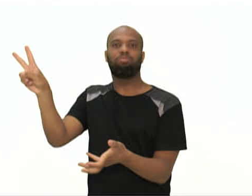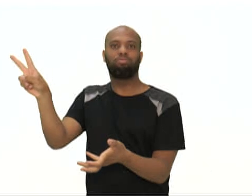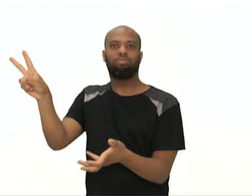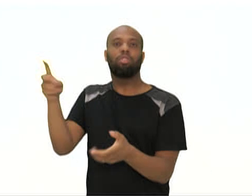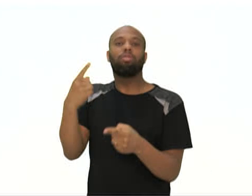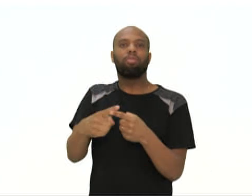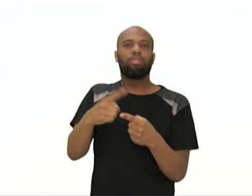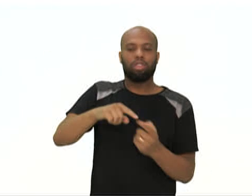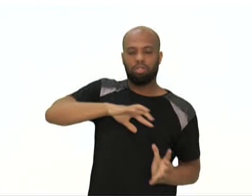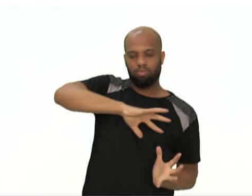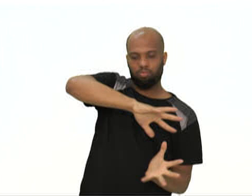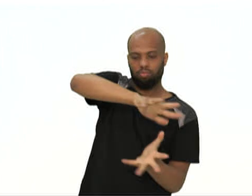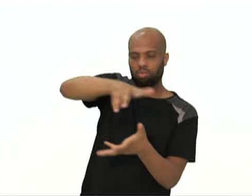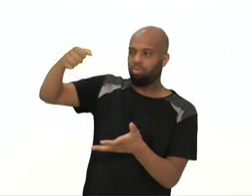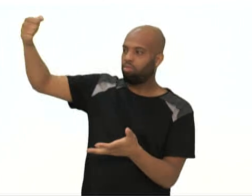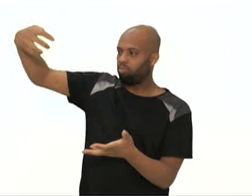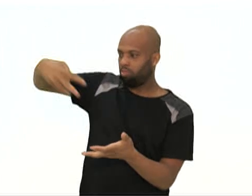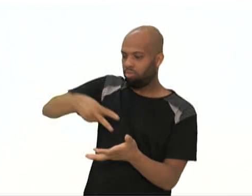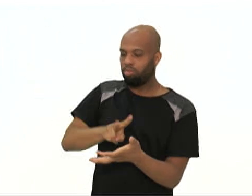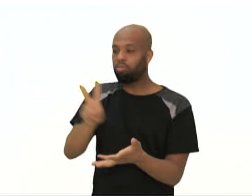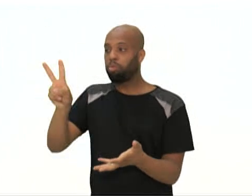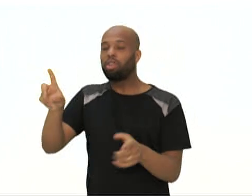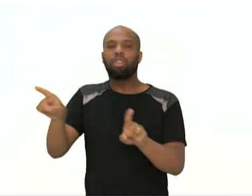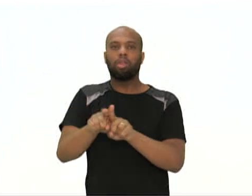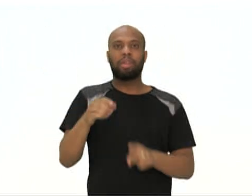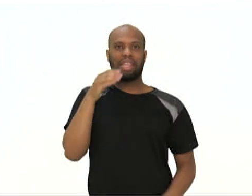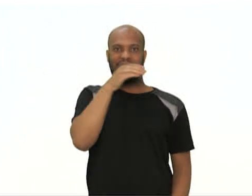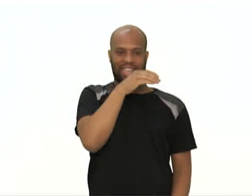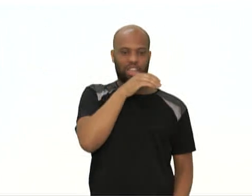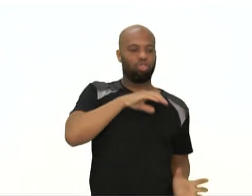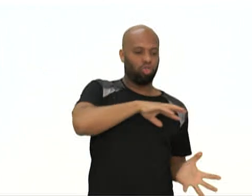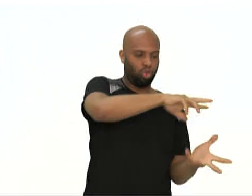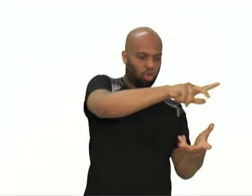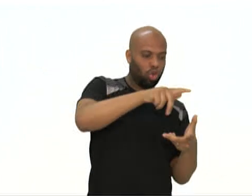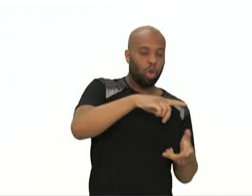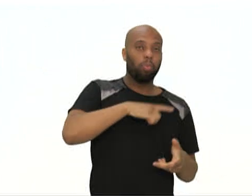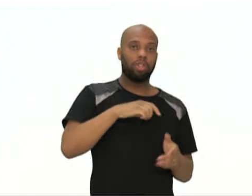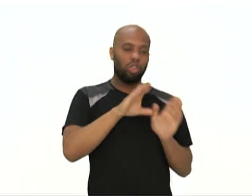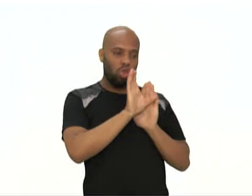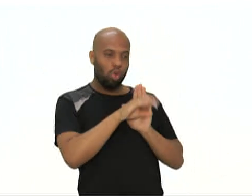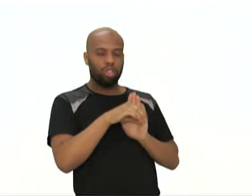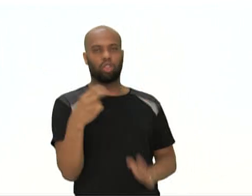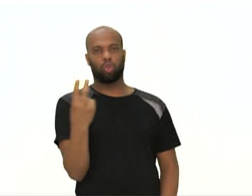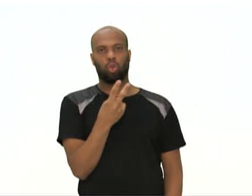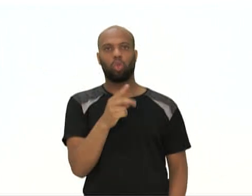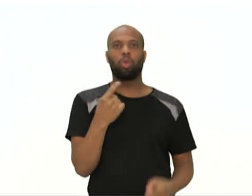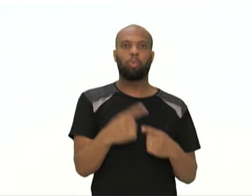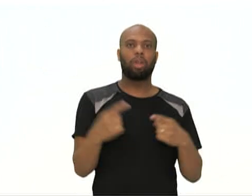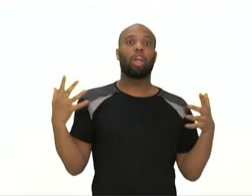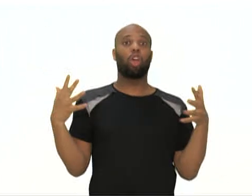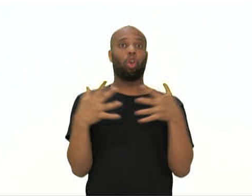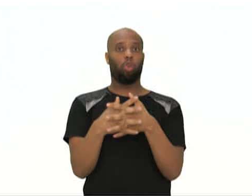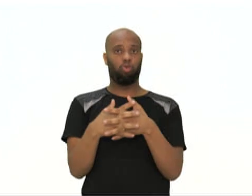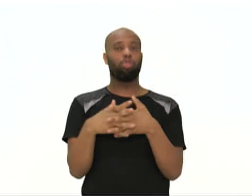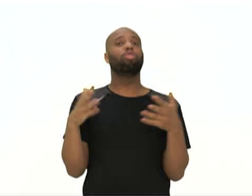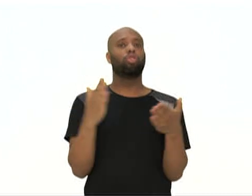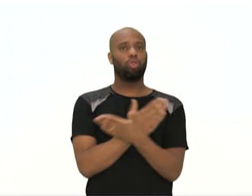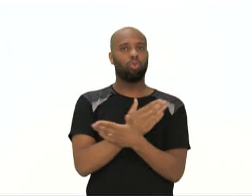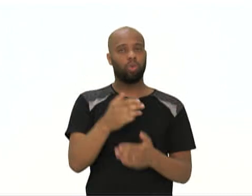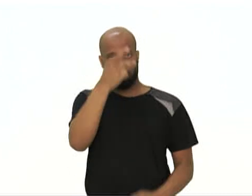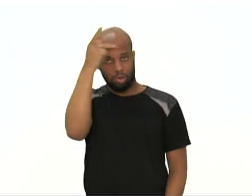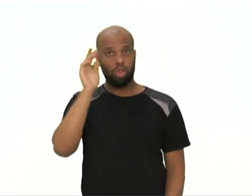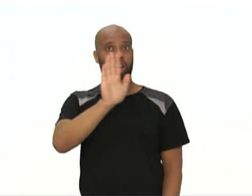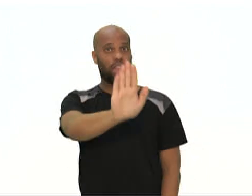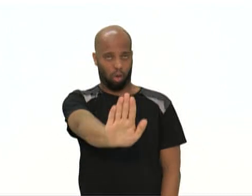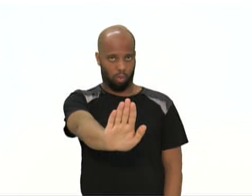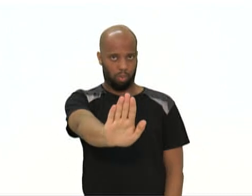efeito estufa e o aquecimento global são dois conceitos que muitas vezes são confundidos. Mas o que a gente